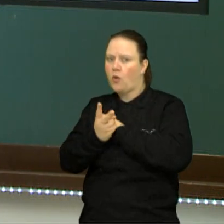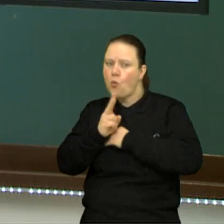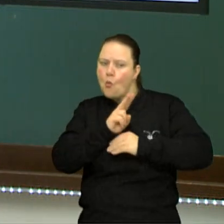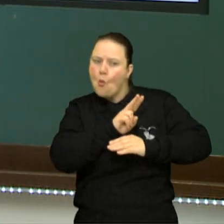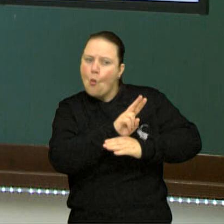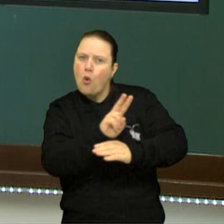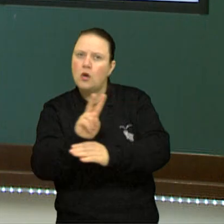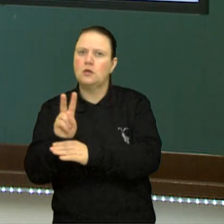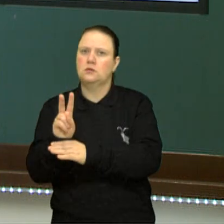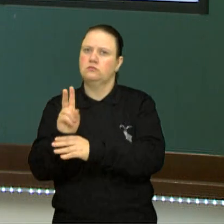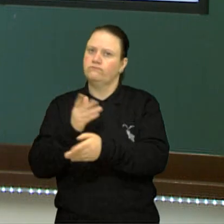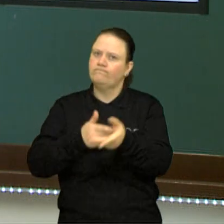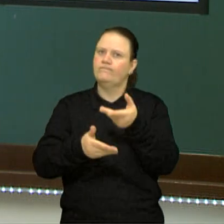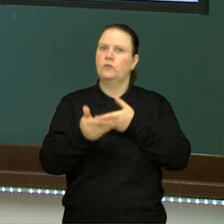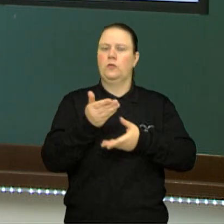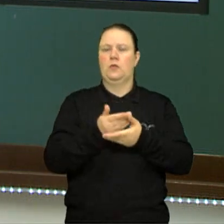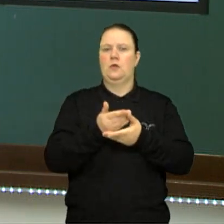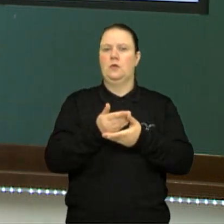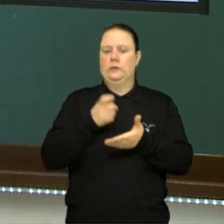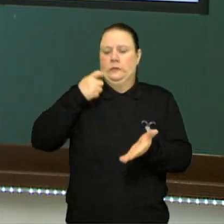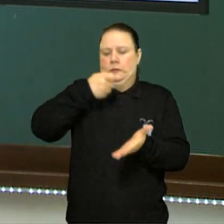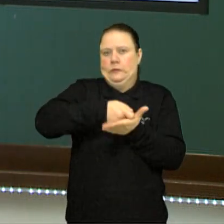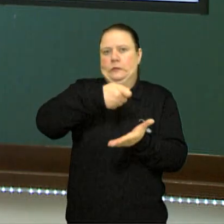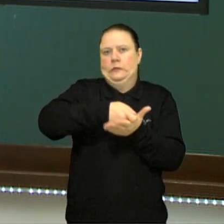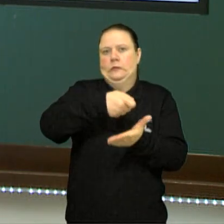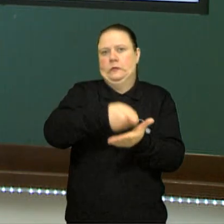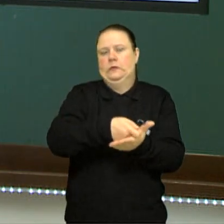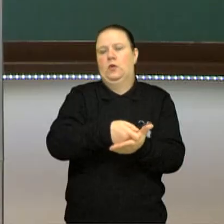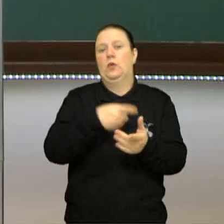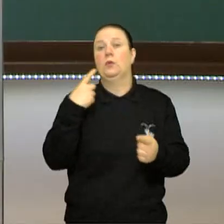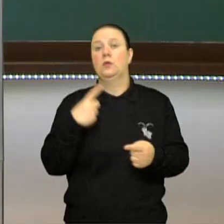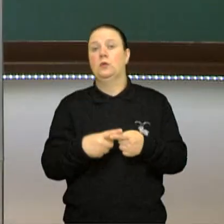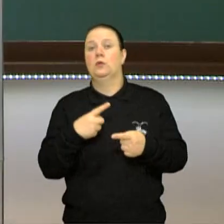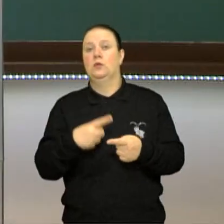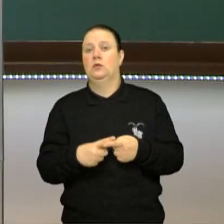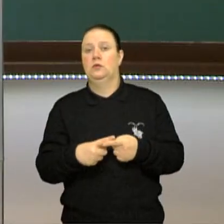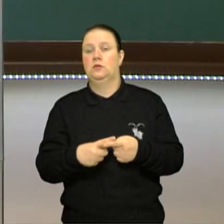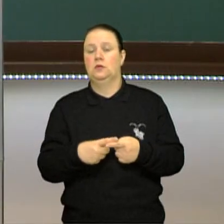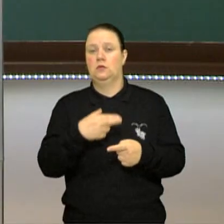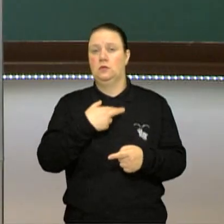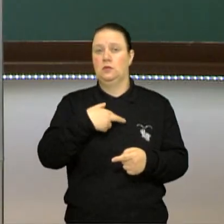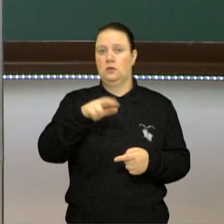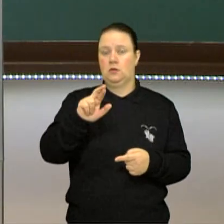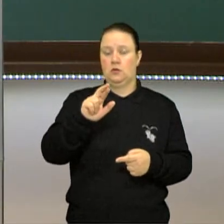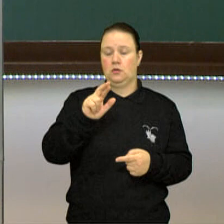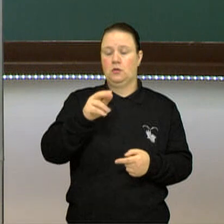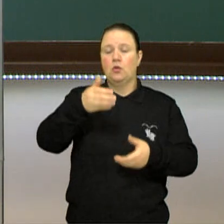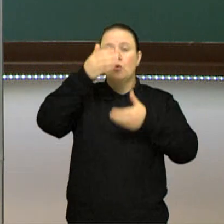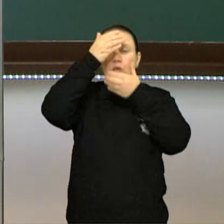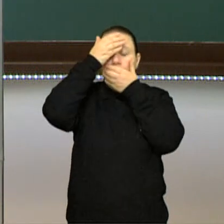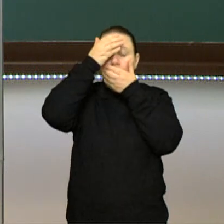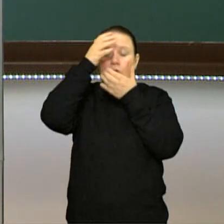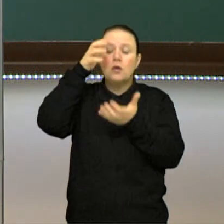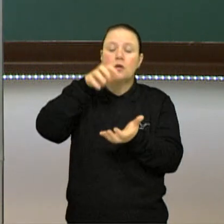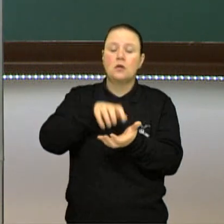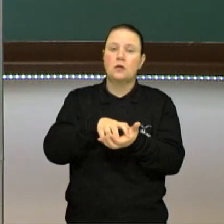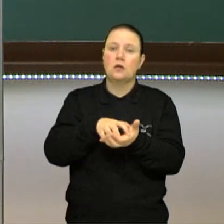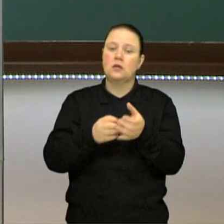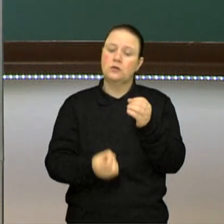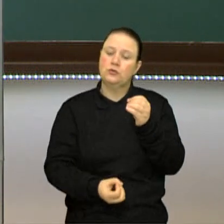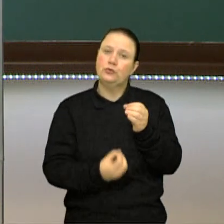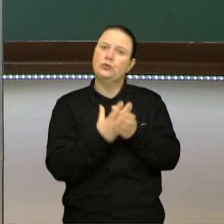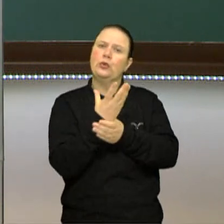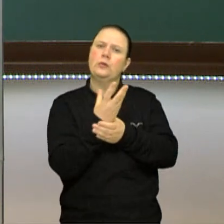comunidade, era uma obrigação importantíssima. Por quê, pessoal? O Islã ele surge num contexto tribal, né, em que